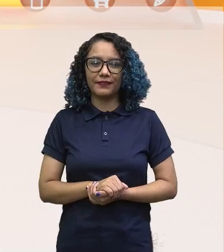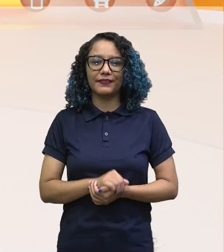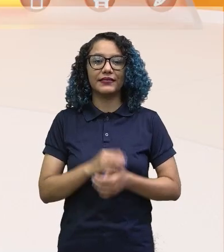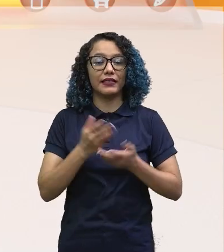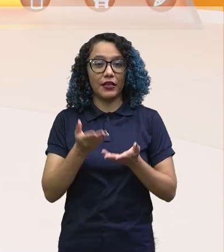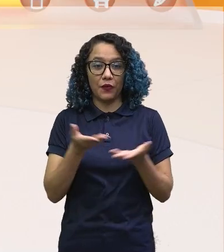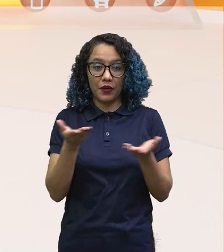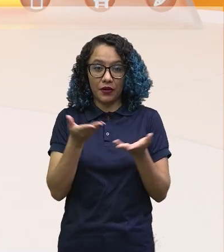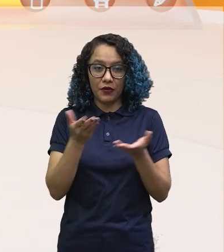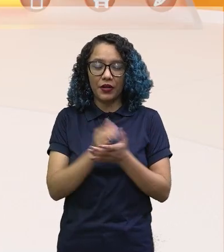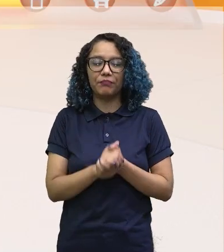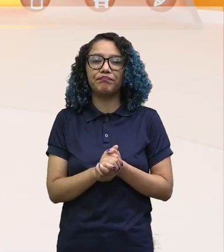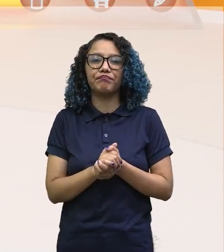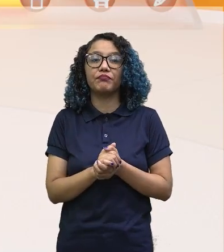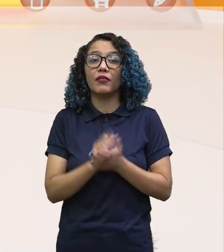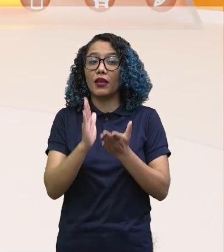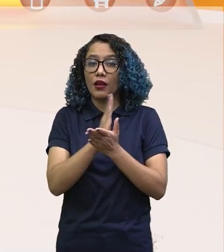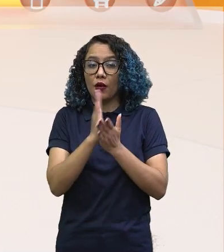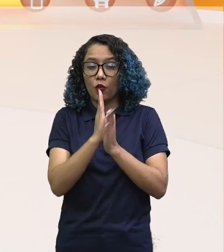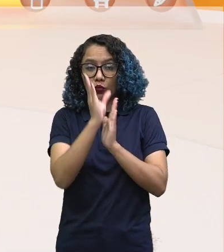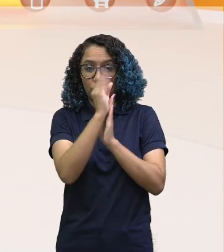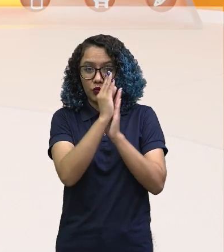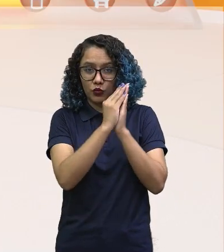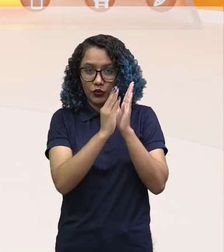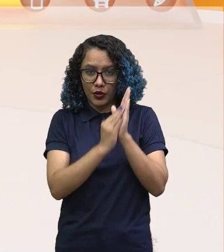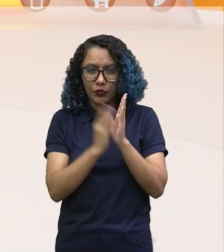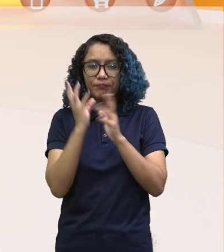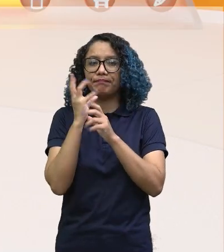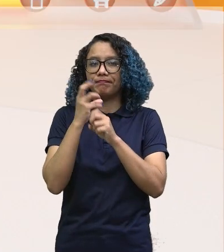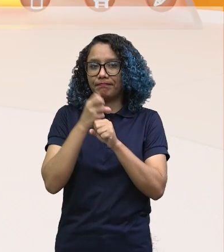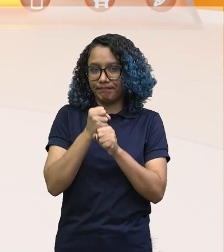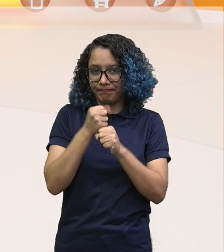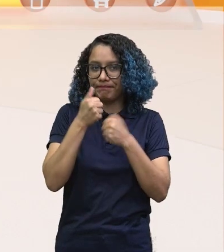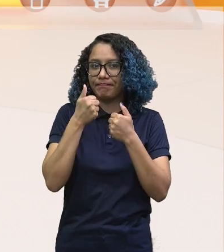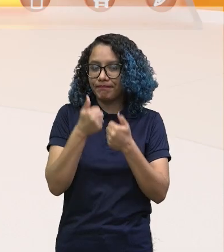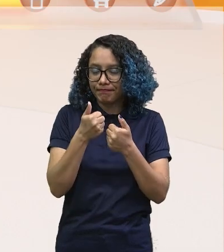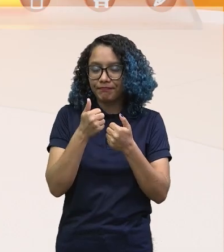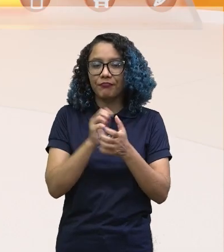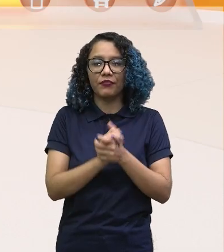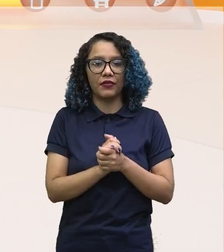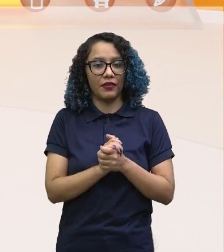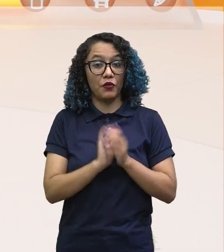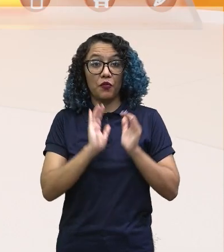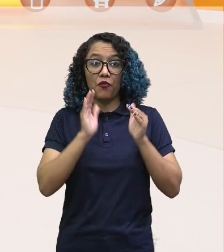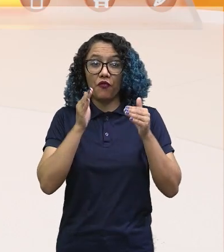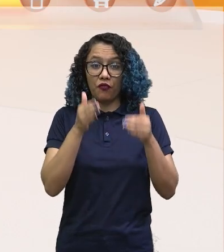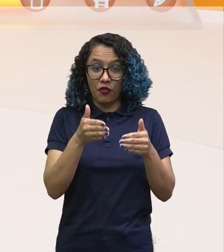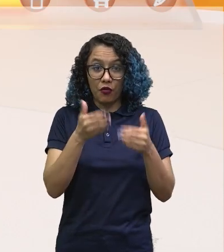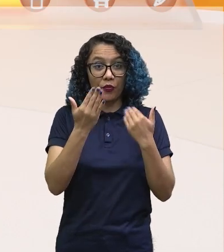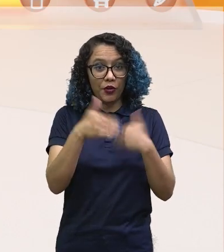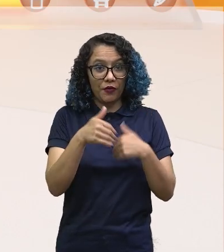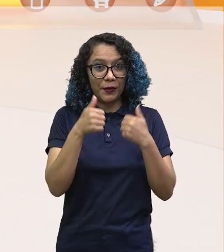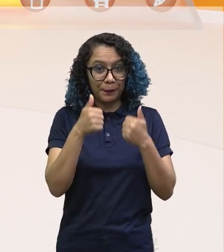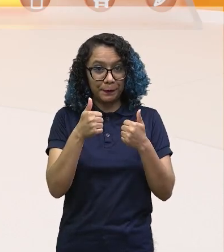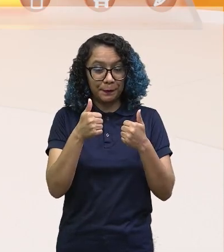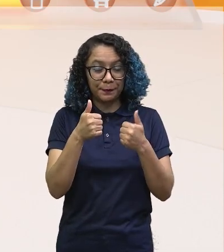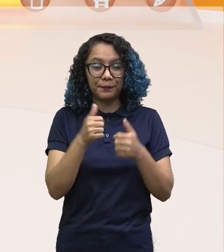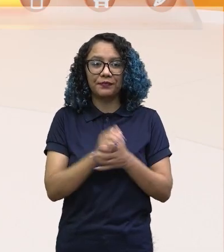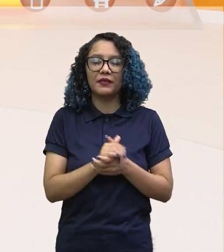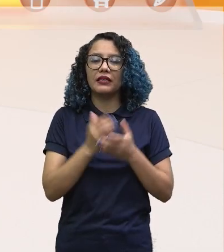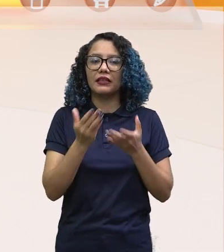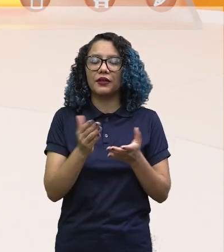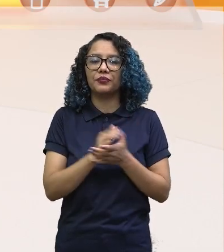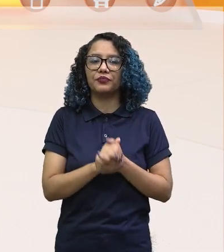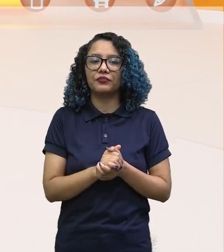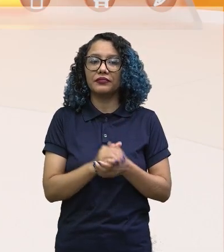Então, vamos lá rever alguns pontos centrais aqui das nossas aulas para a nossa avaliação, certo?